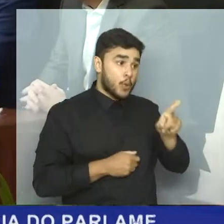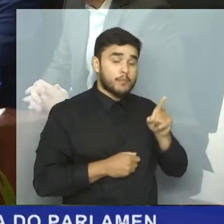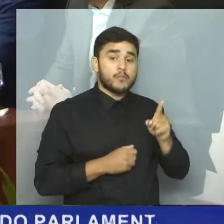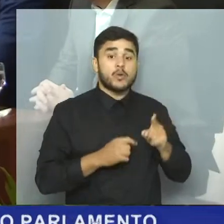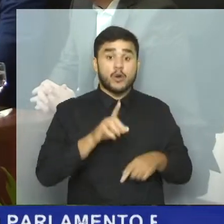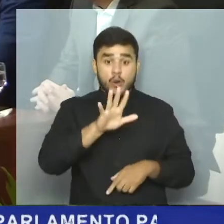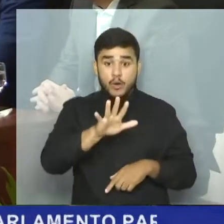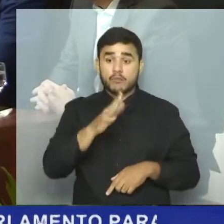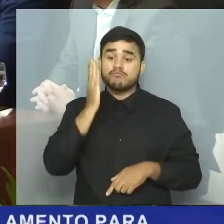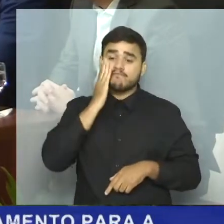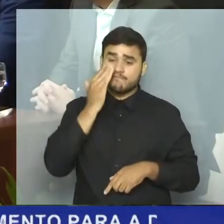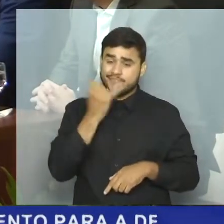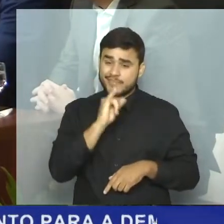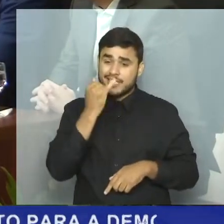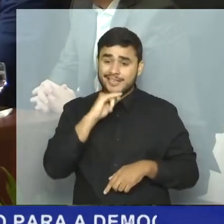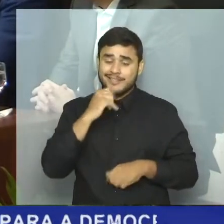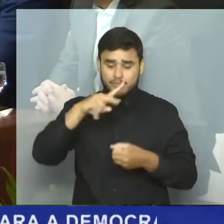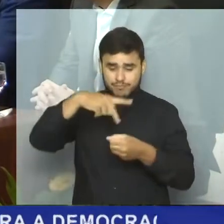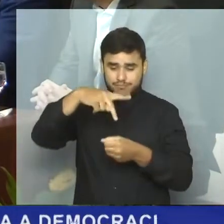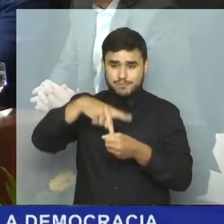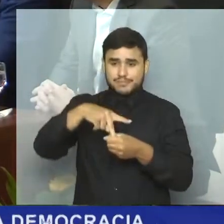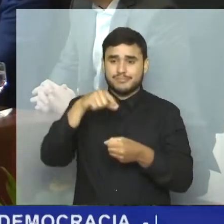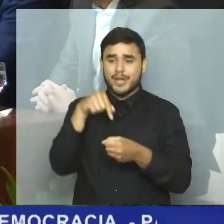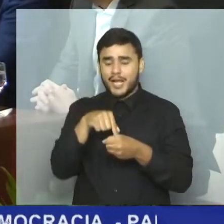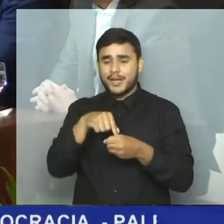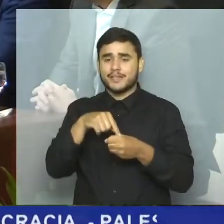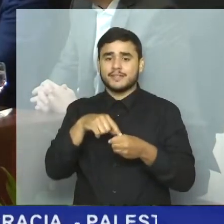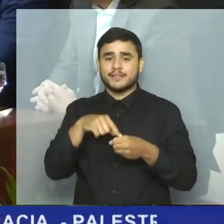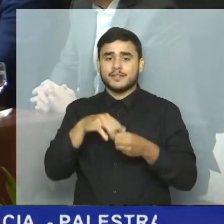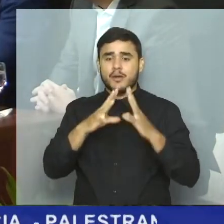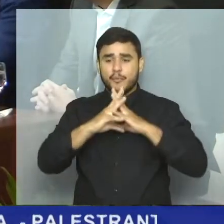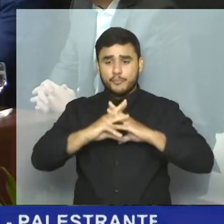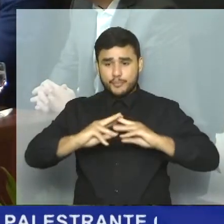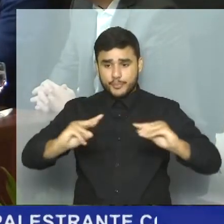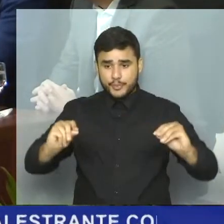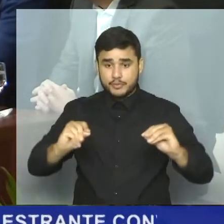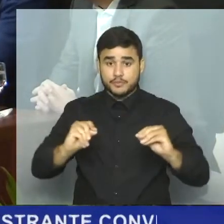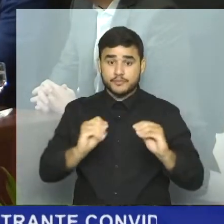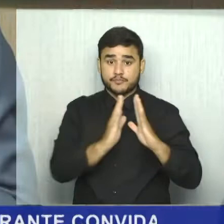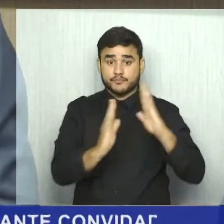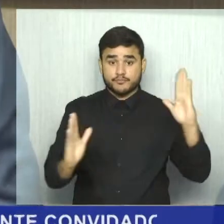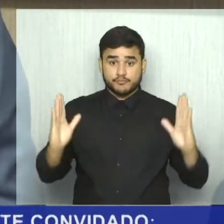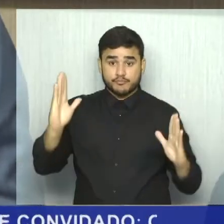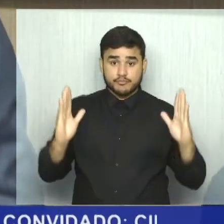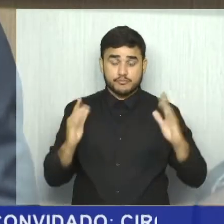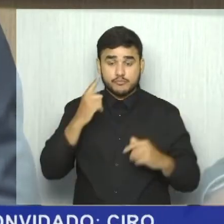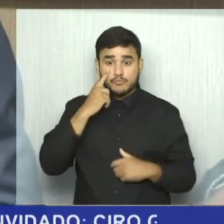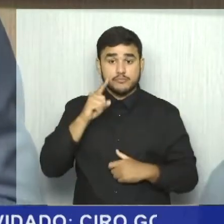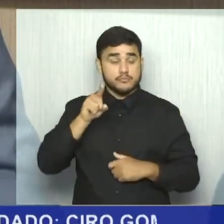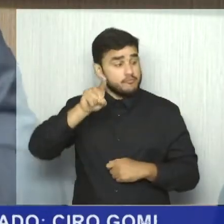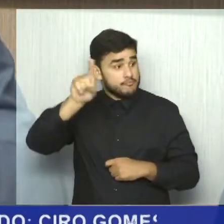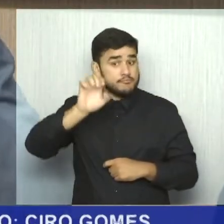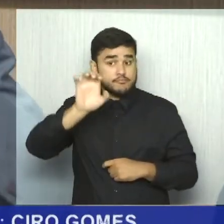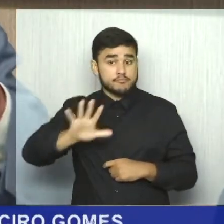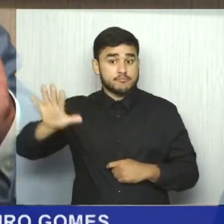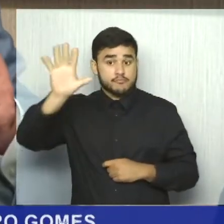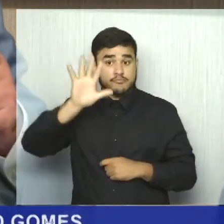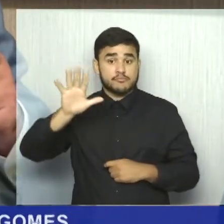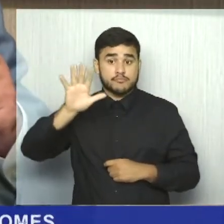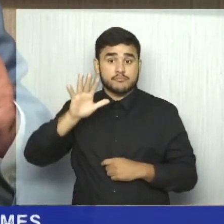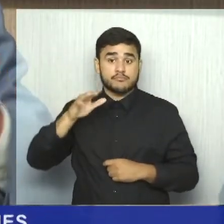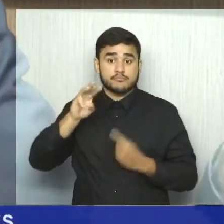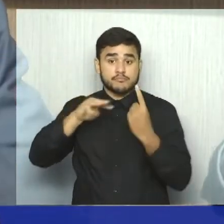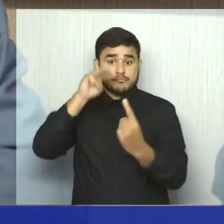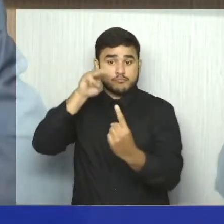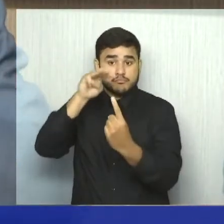base fóssil, já está determinado o seu fim. Trata-se de apurar quanto tempo vai ser, né? Na Europa, eles estão acelerando as